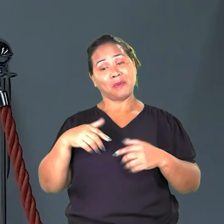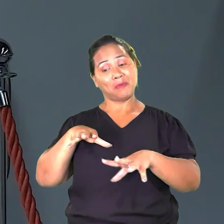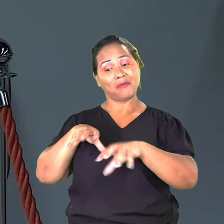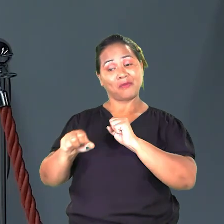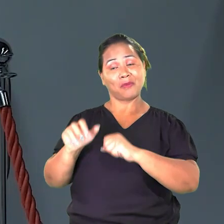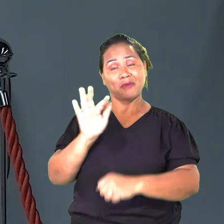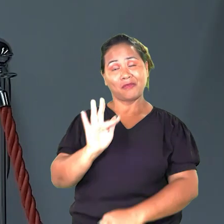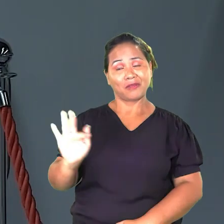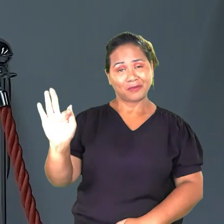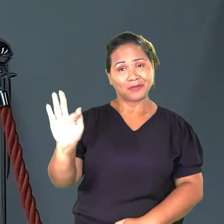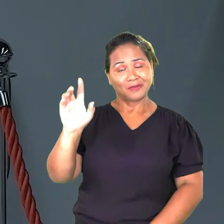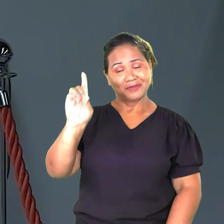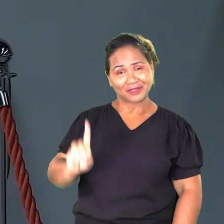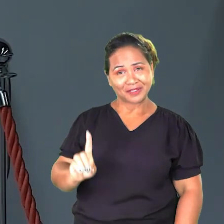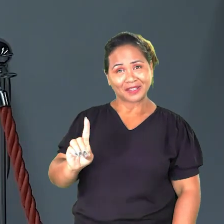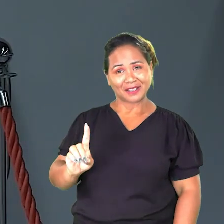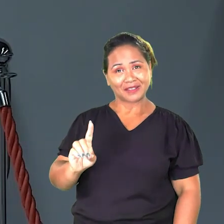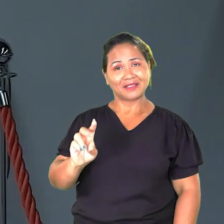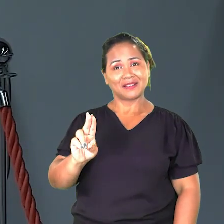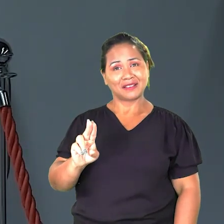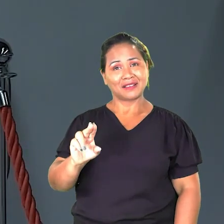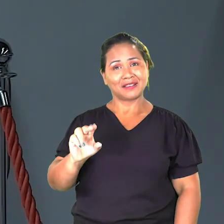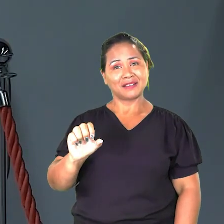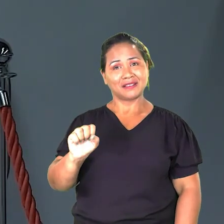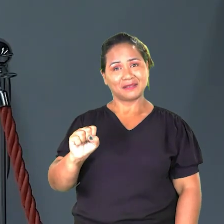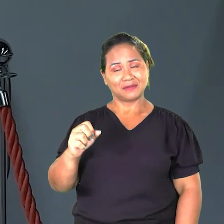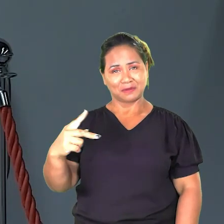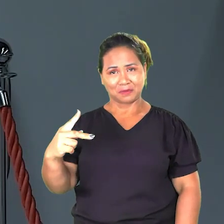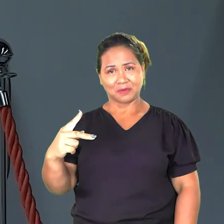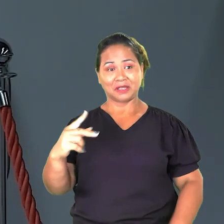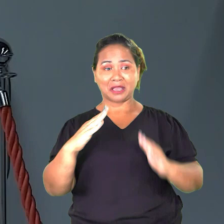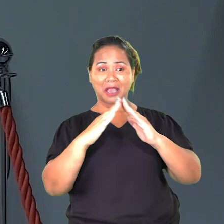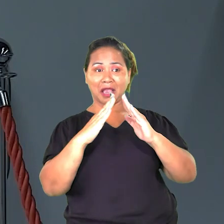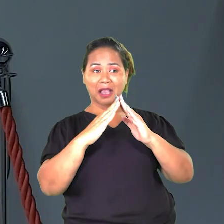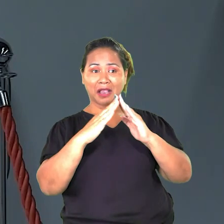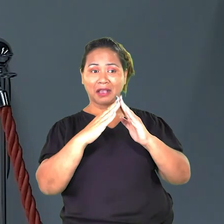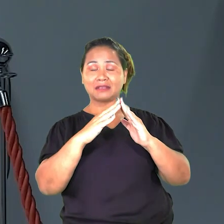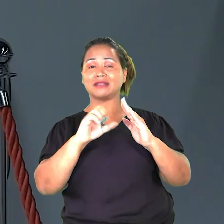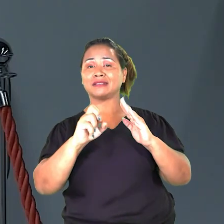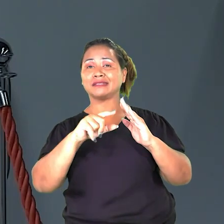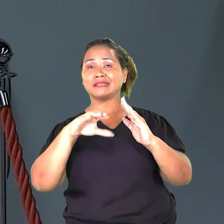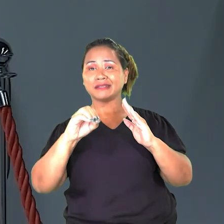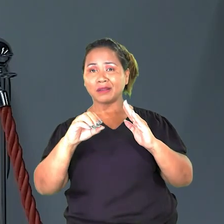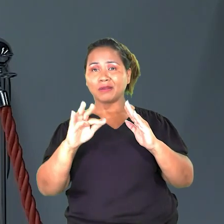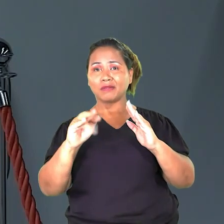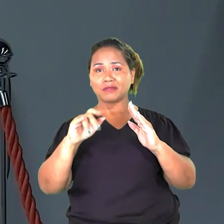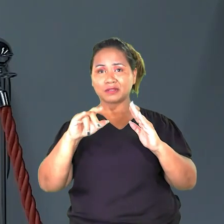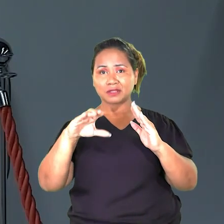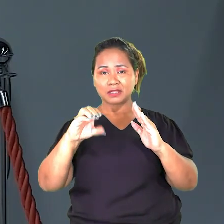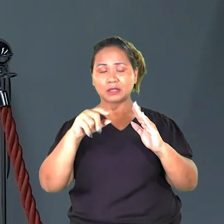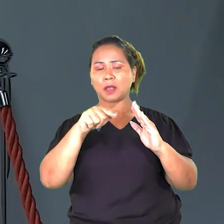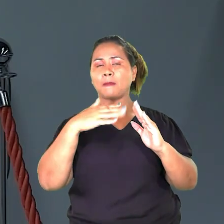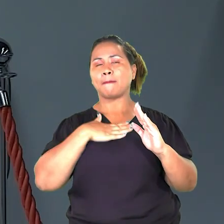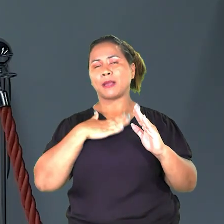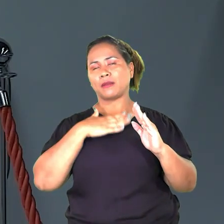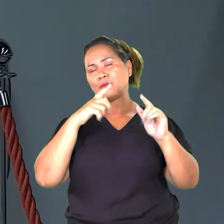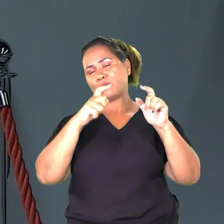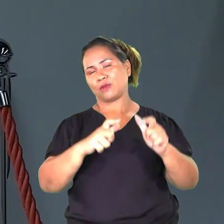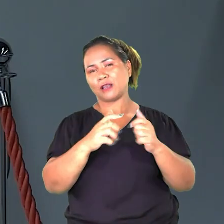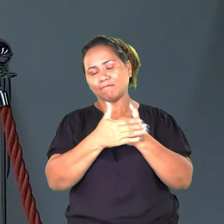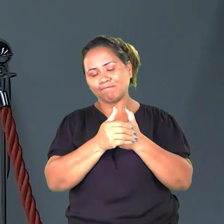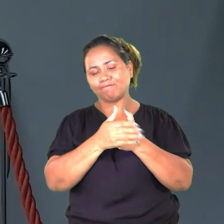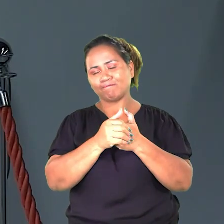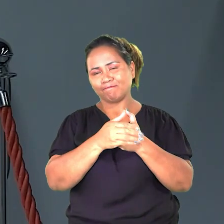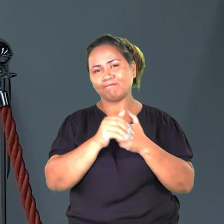Bonfim. Eu, como sabem, me formei na Faculdade de Direito da USP, Arcadas de São Francisco, foram sempre o meu